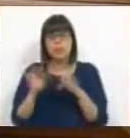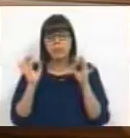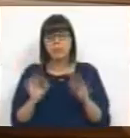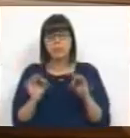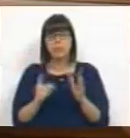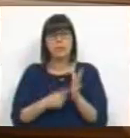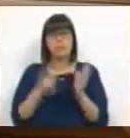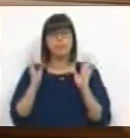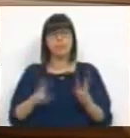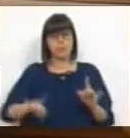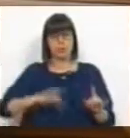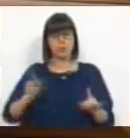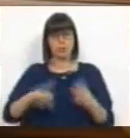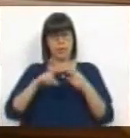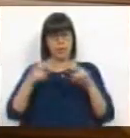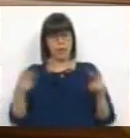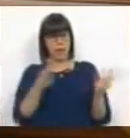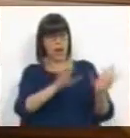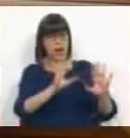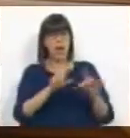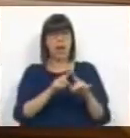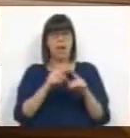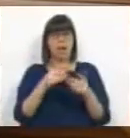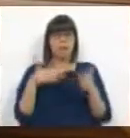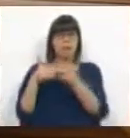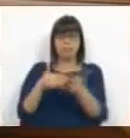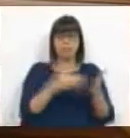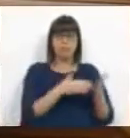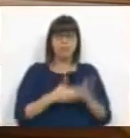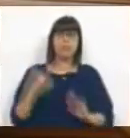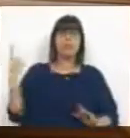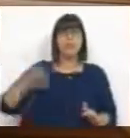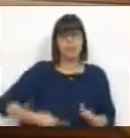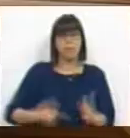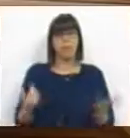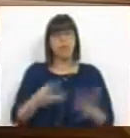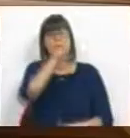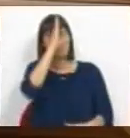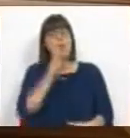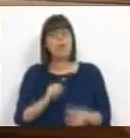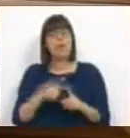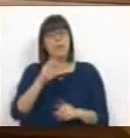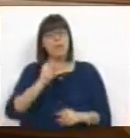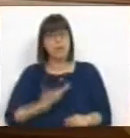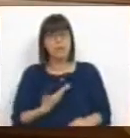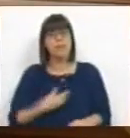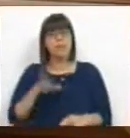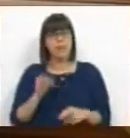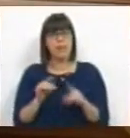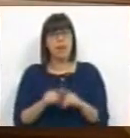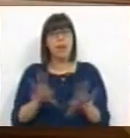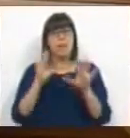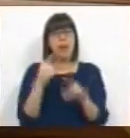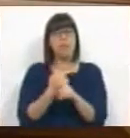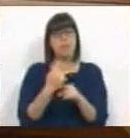especificamente à necessidade de libertar as autarquias locais dos constrangimentos que foram impostos pelo Governo do PSD e do CDS,